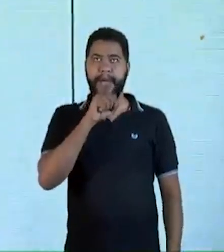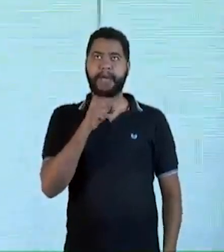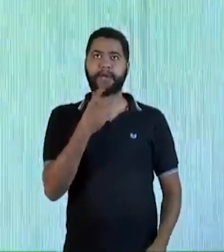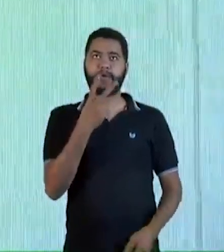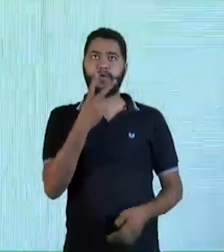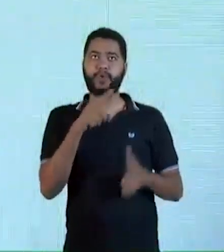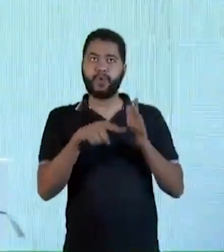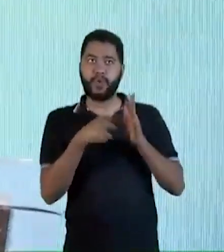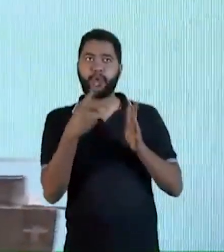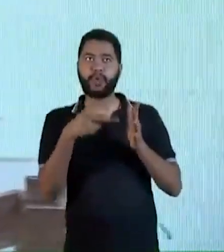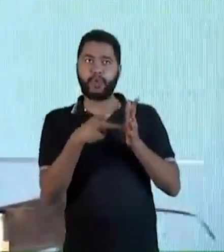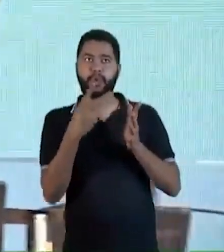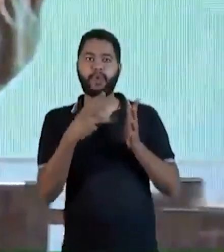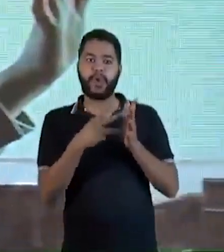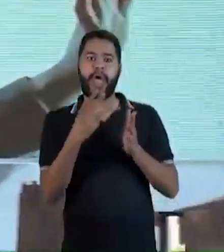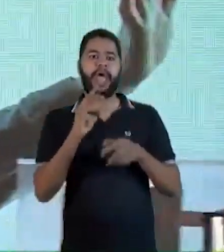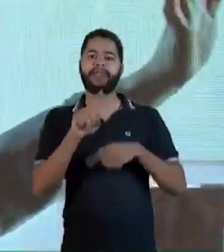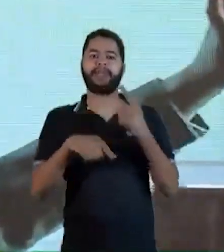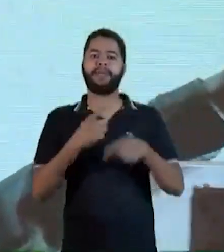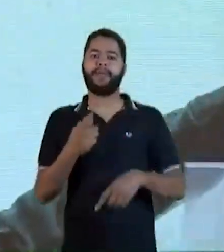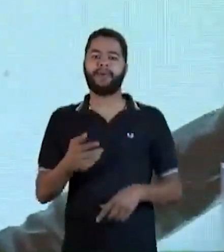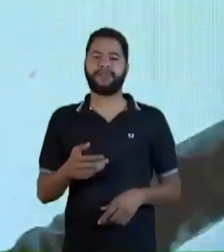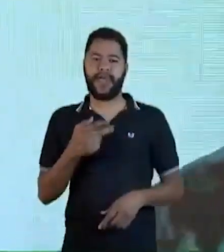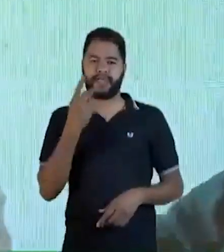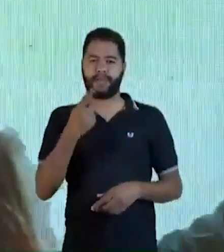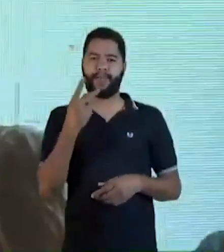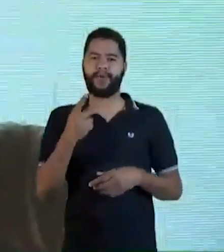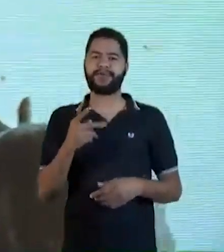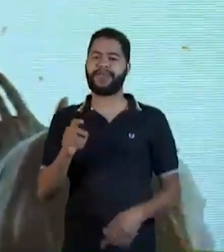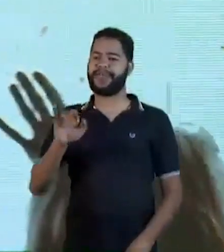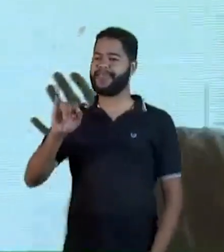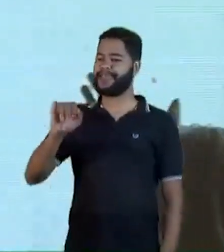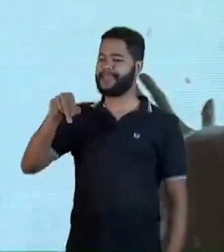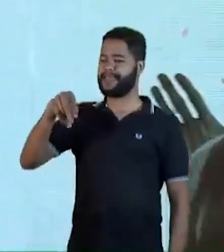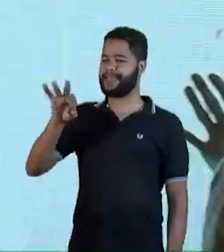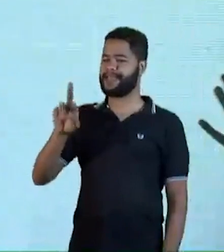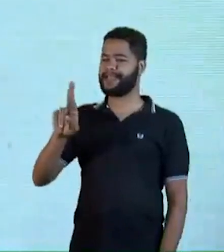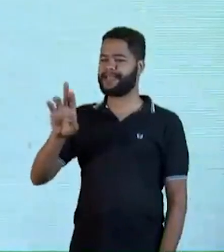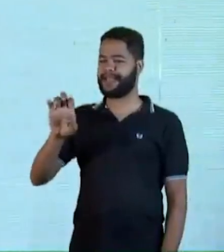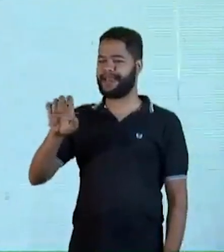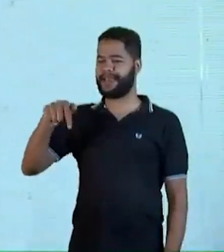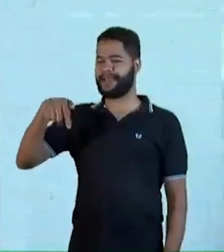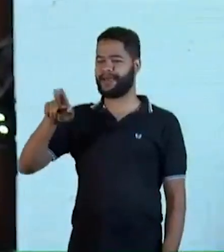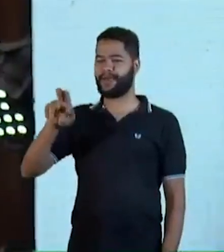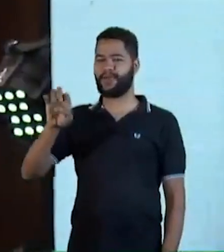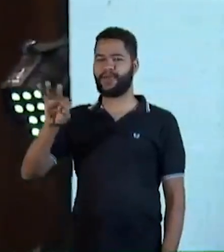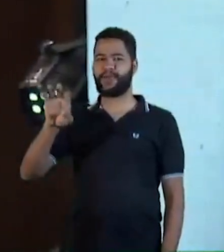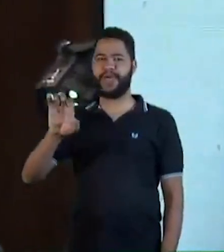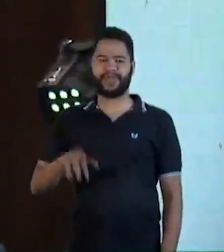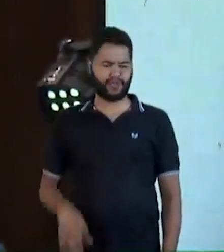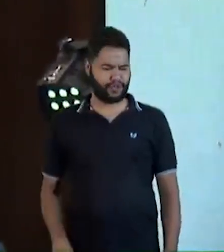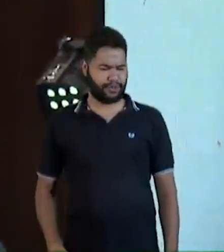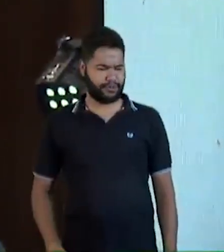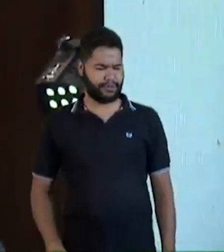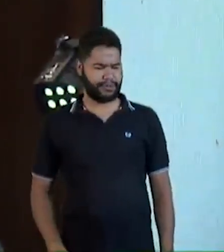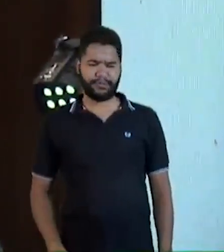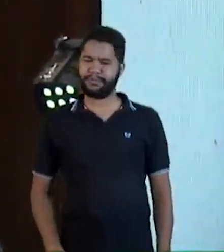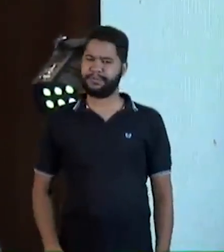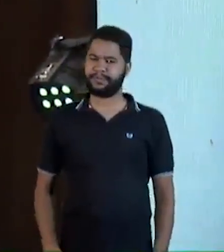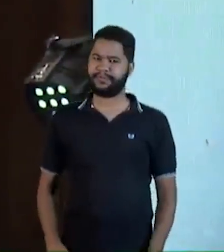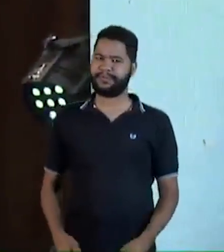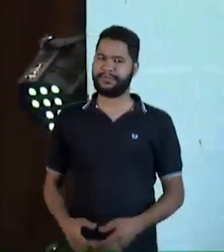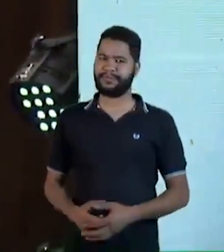ela me chamou aí ela passou me chamar de outro nome intrequeste e o menino entrequeste